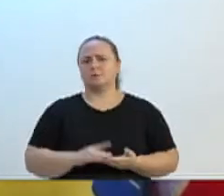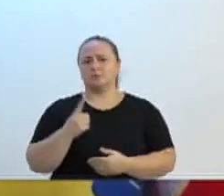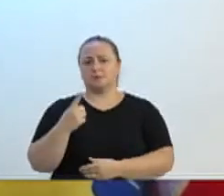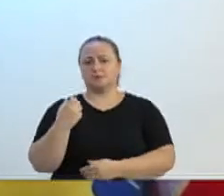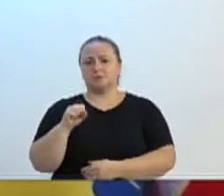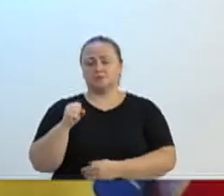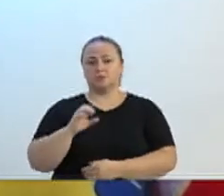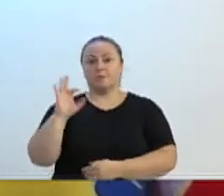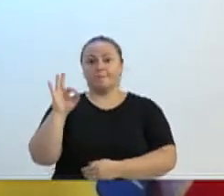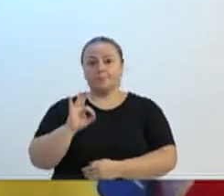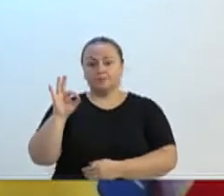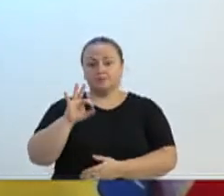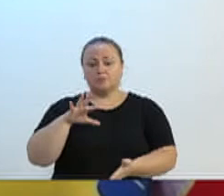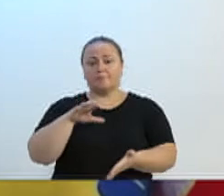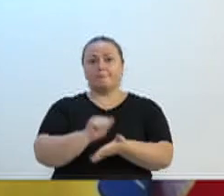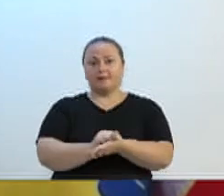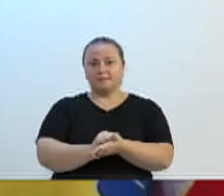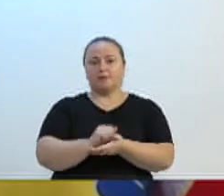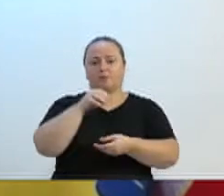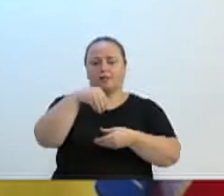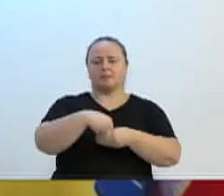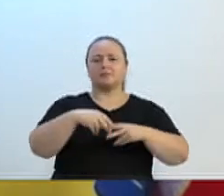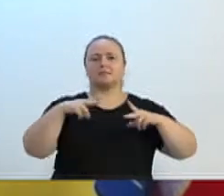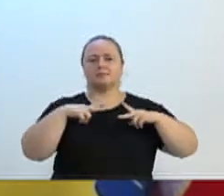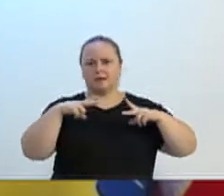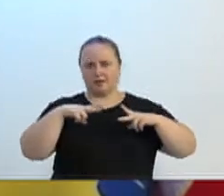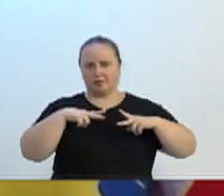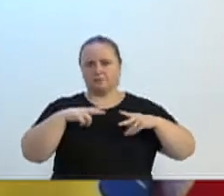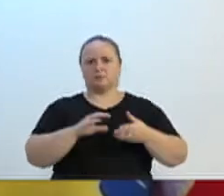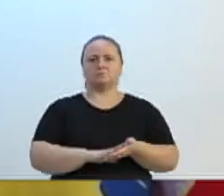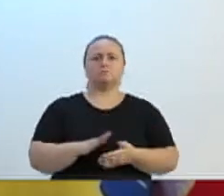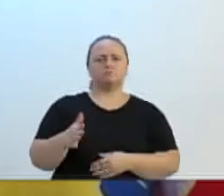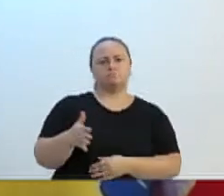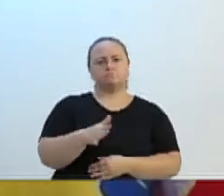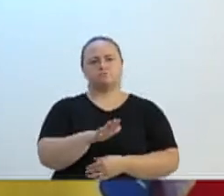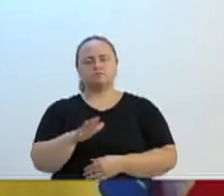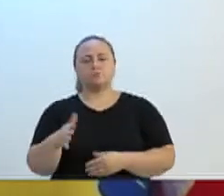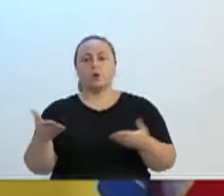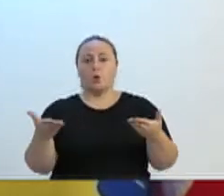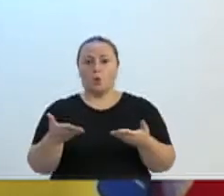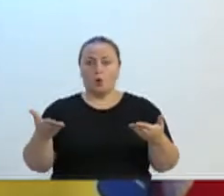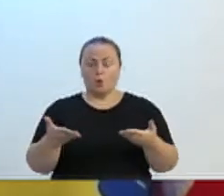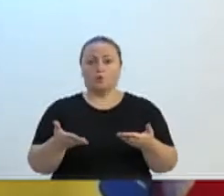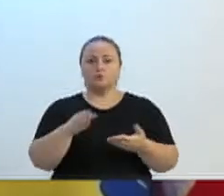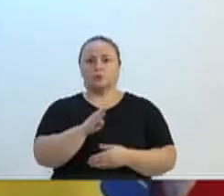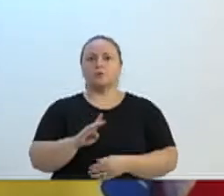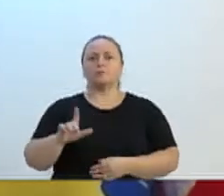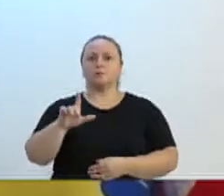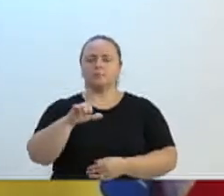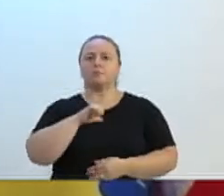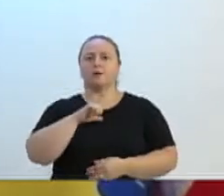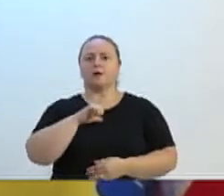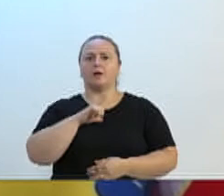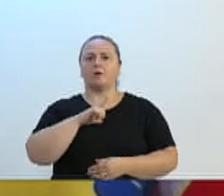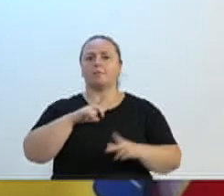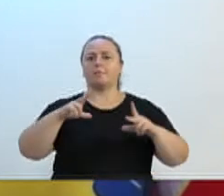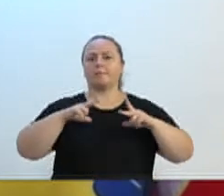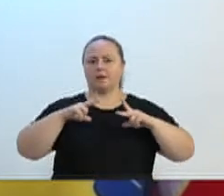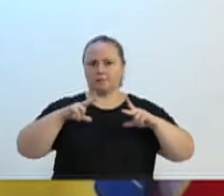Santa Catarina, e que é mais ou menos o número de matrículas que tem aqui em Blumenau, na rede